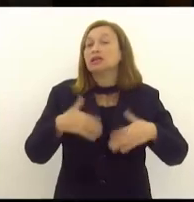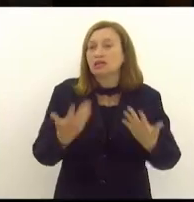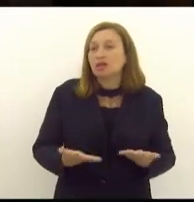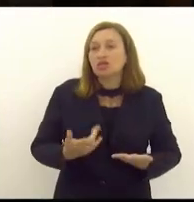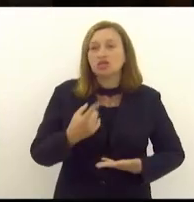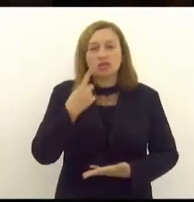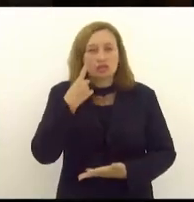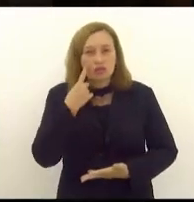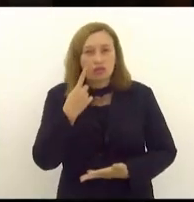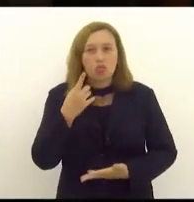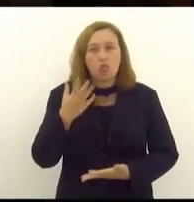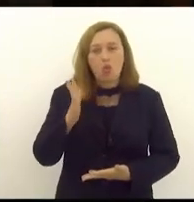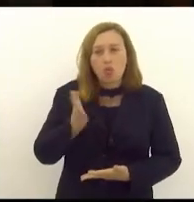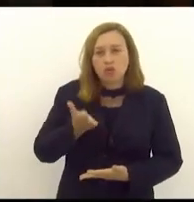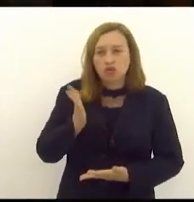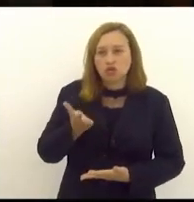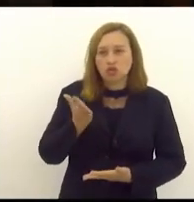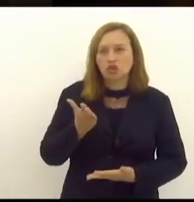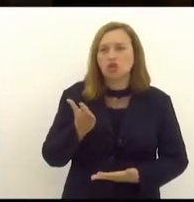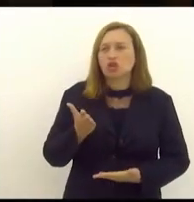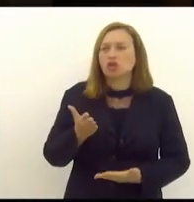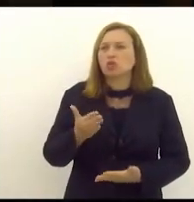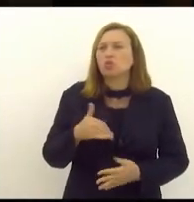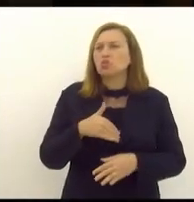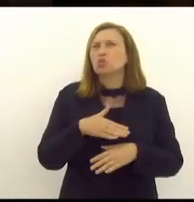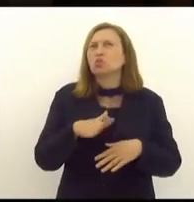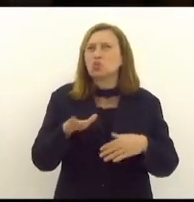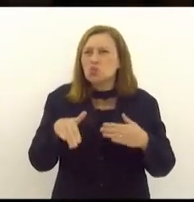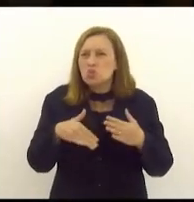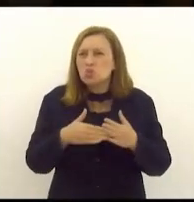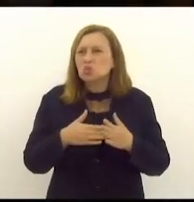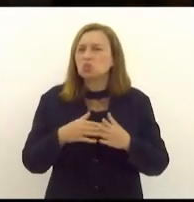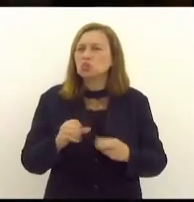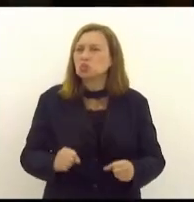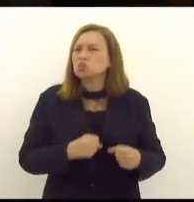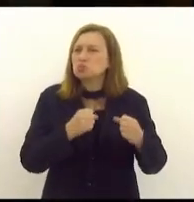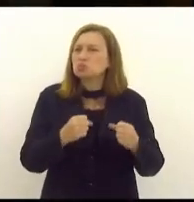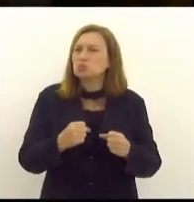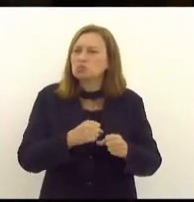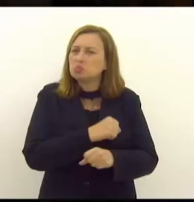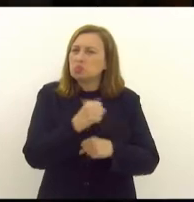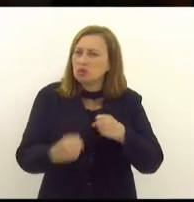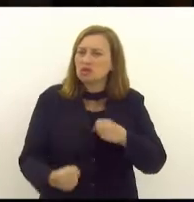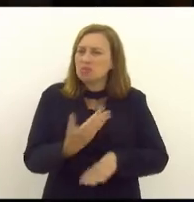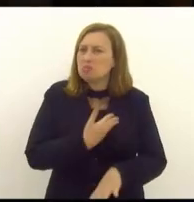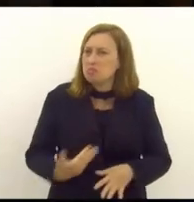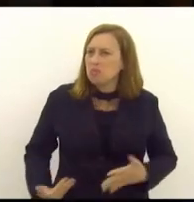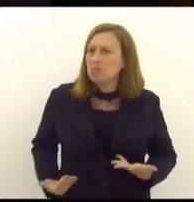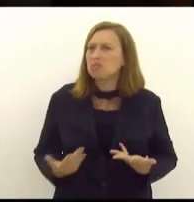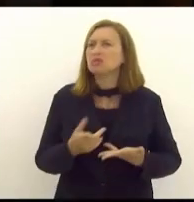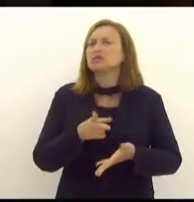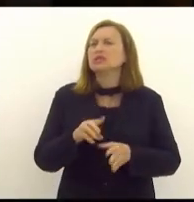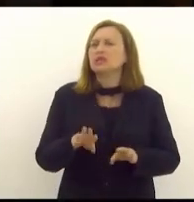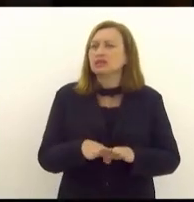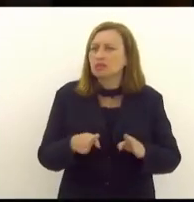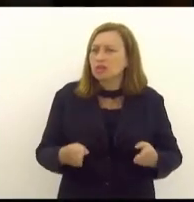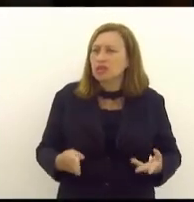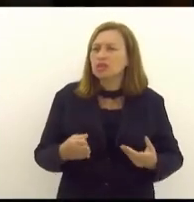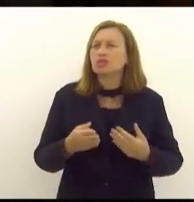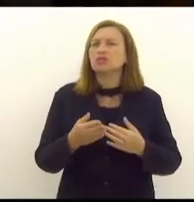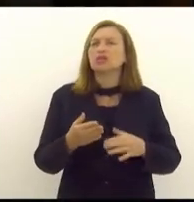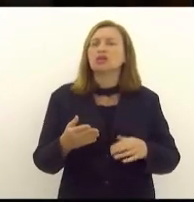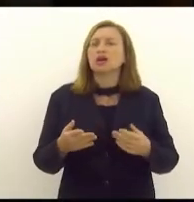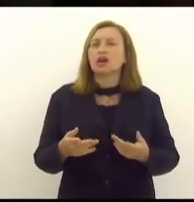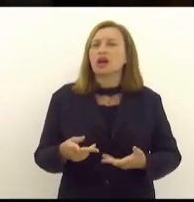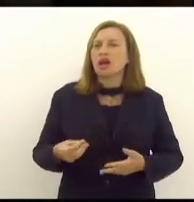a gente ouviu hoje Toda todo o poder é público que estava ali na mesa encontramos com